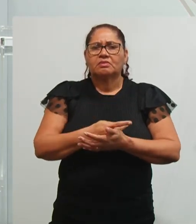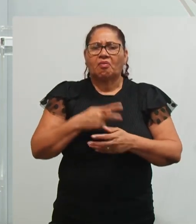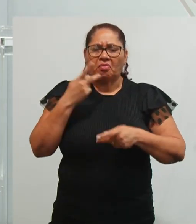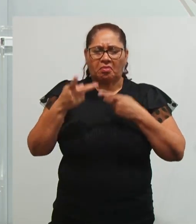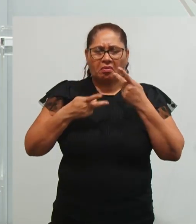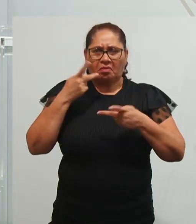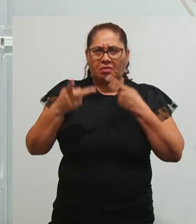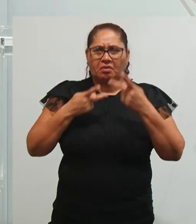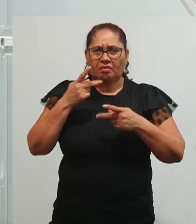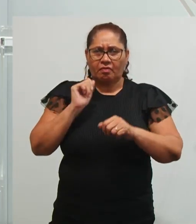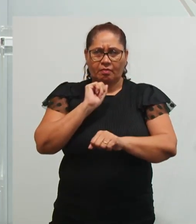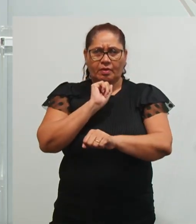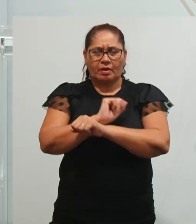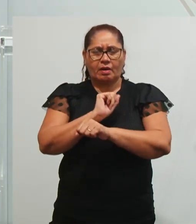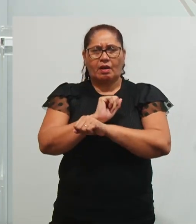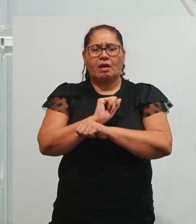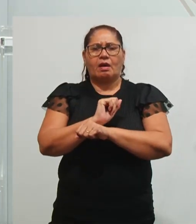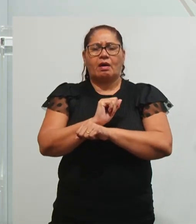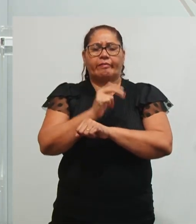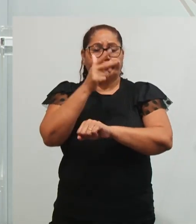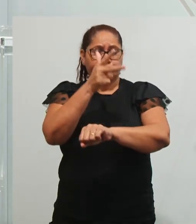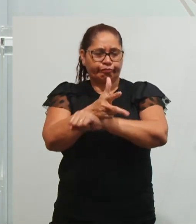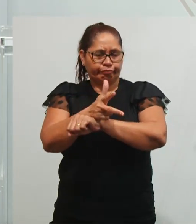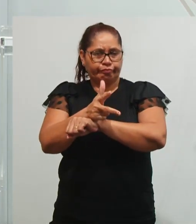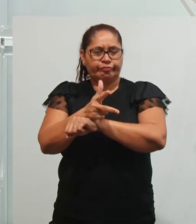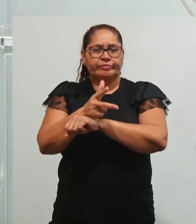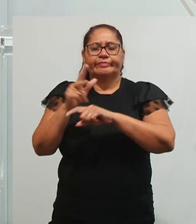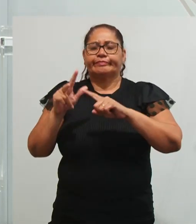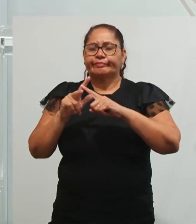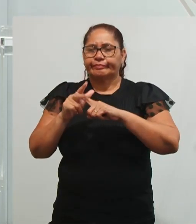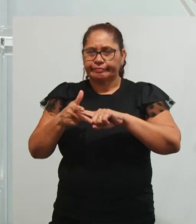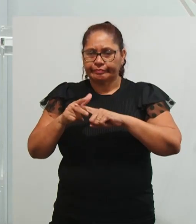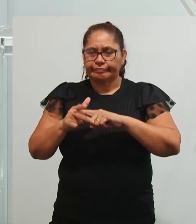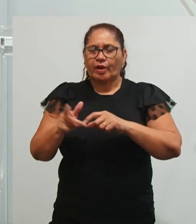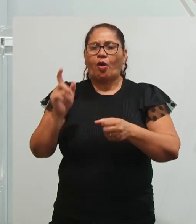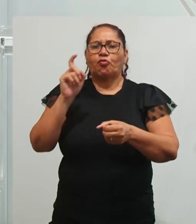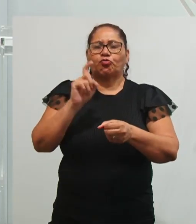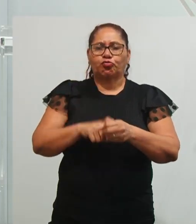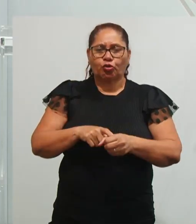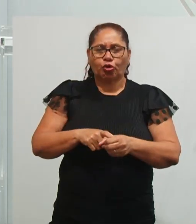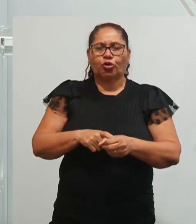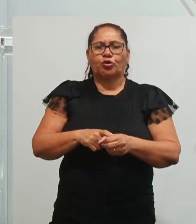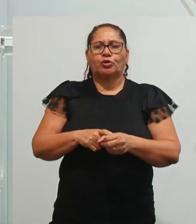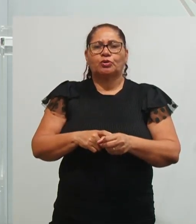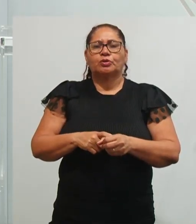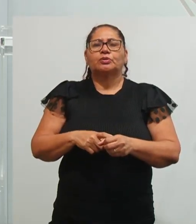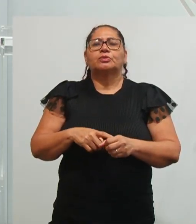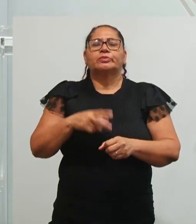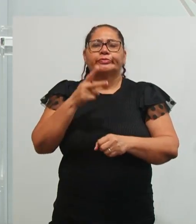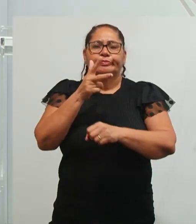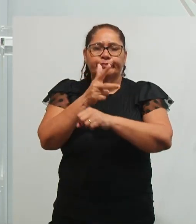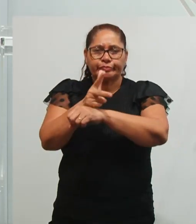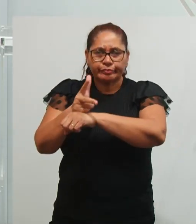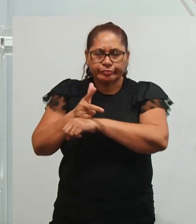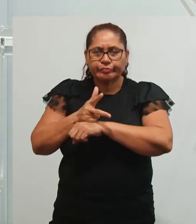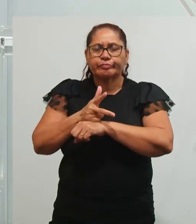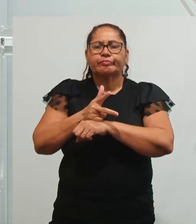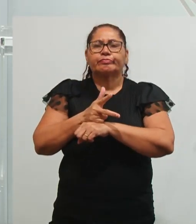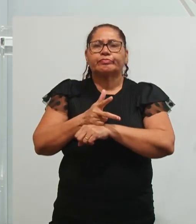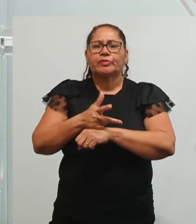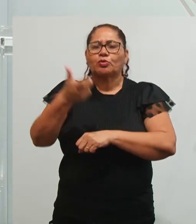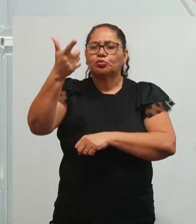a gente vai parar a gravação e a gente vai corrigir, vai voltar do momento, vai continuar a gravação.